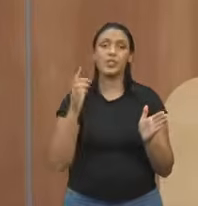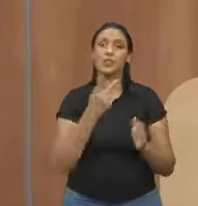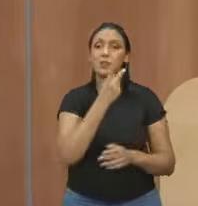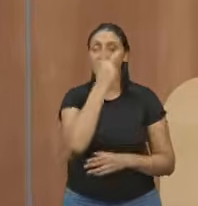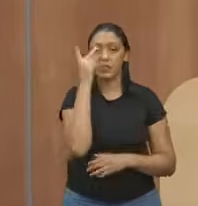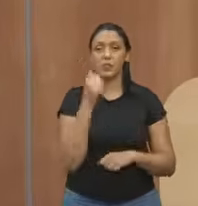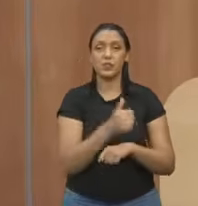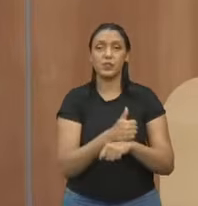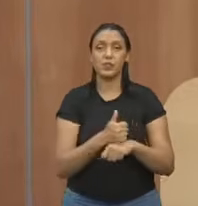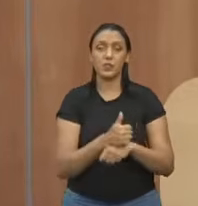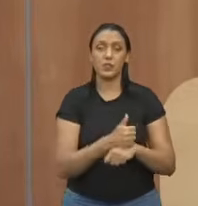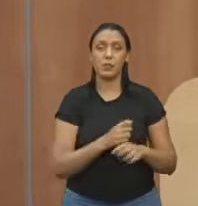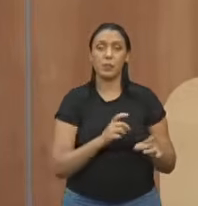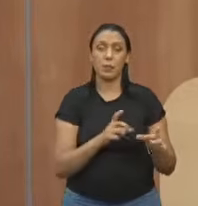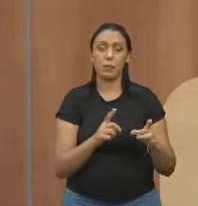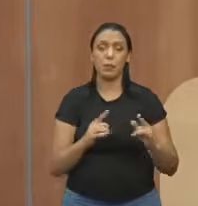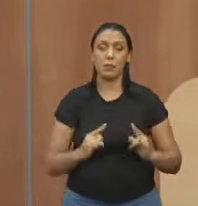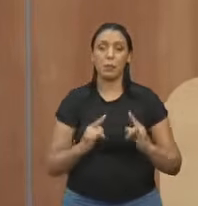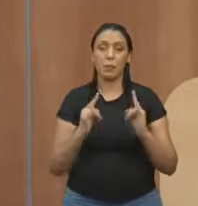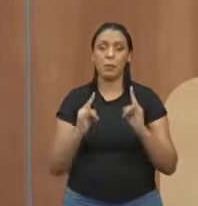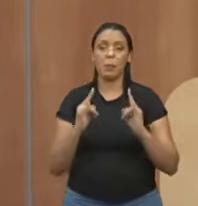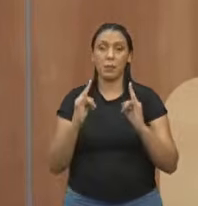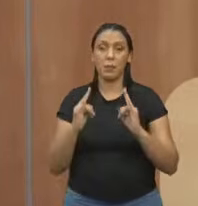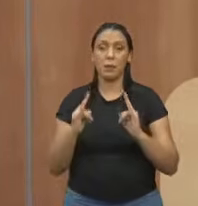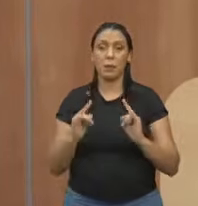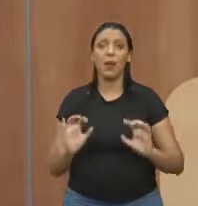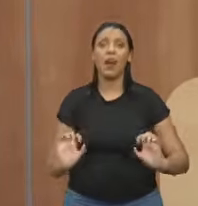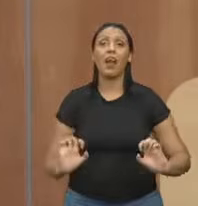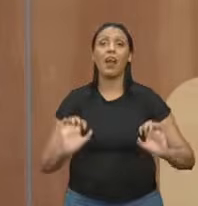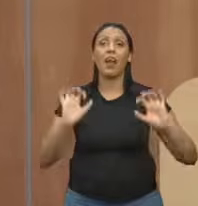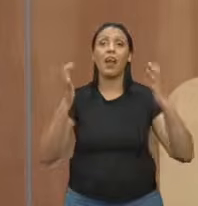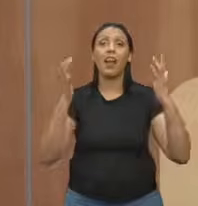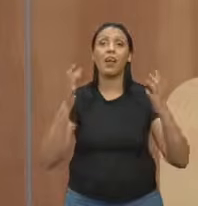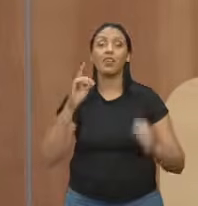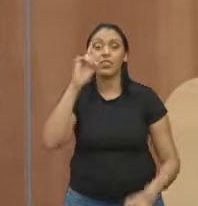dia 27 de agosto de cada ano.